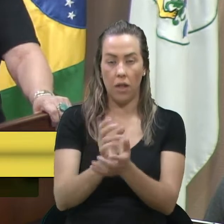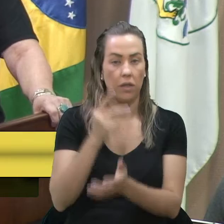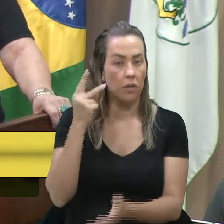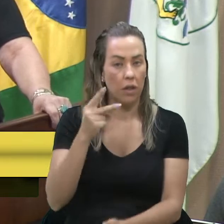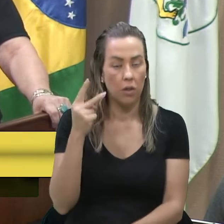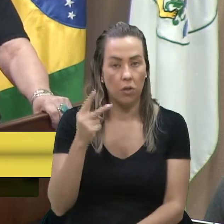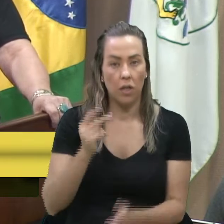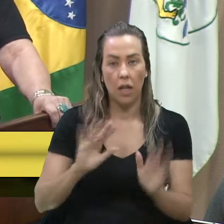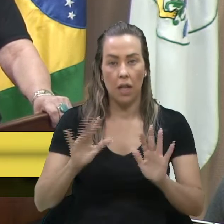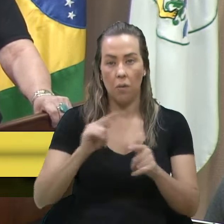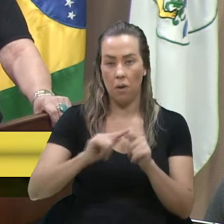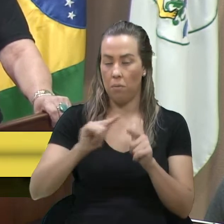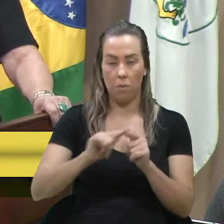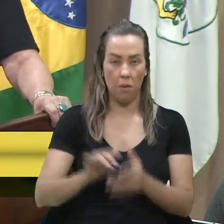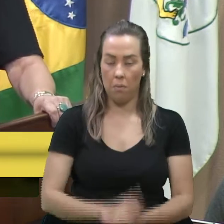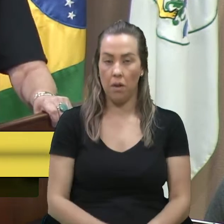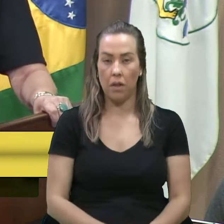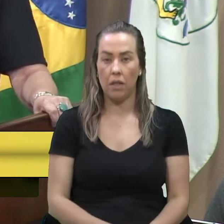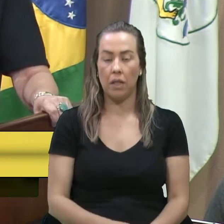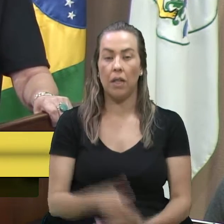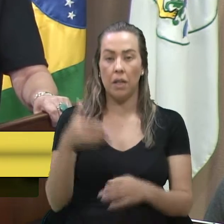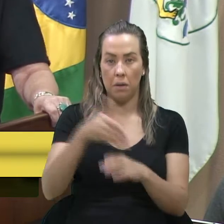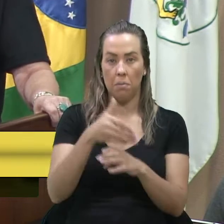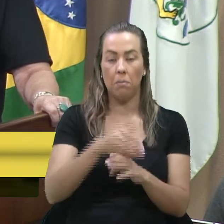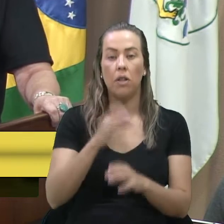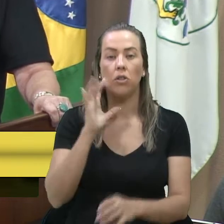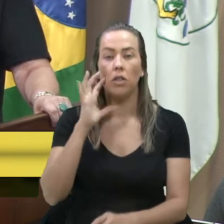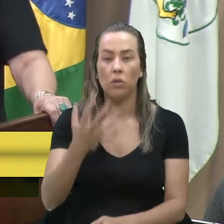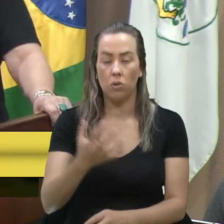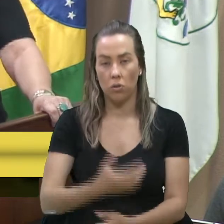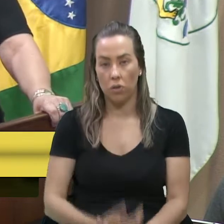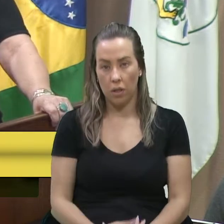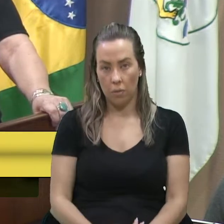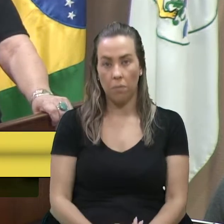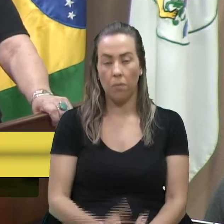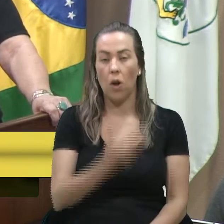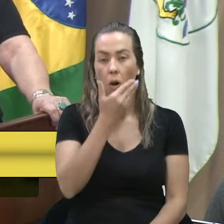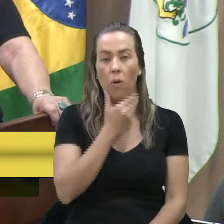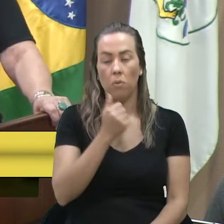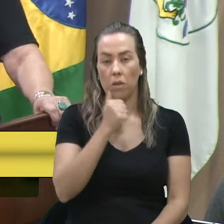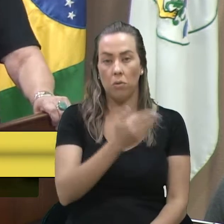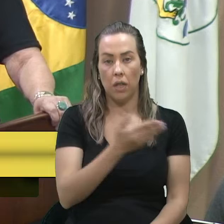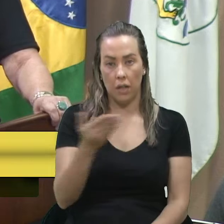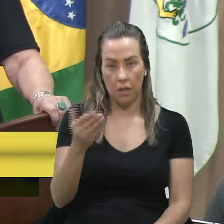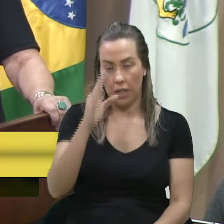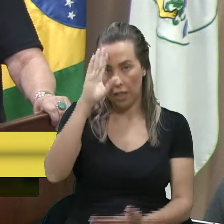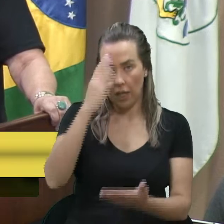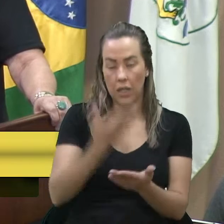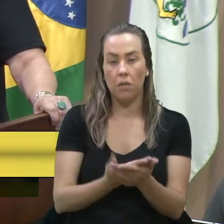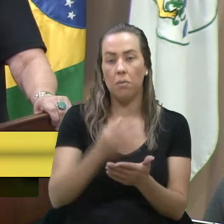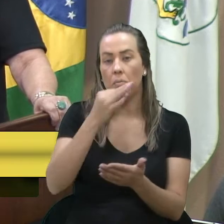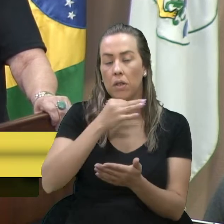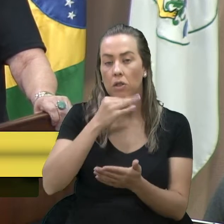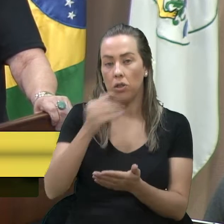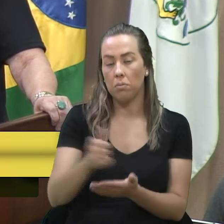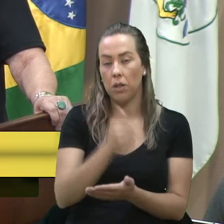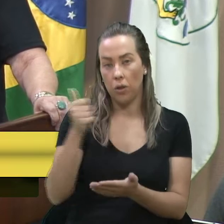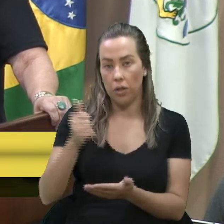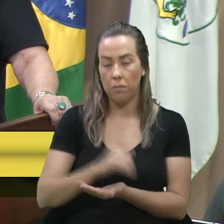não são o problema, são parte da solução. Então, homens e mulheres que acreditam numa Caxias